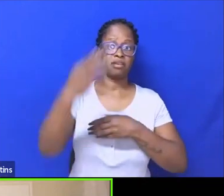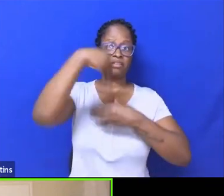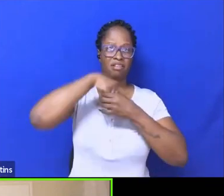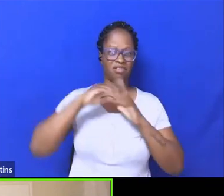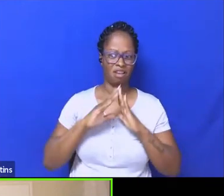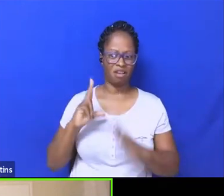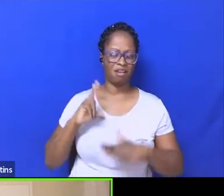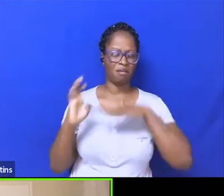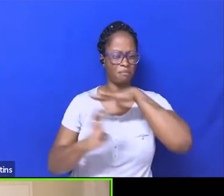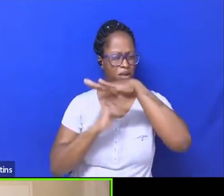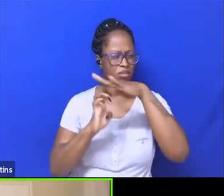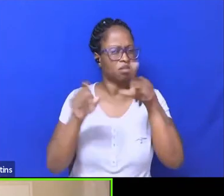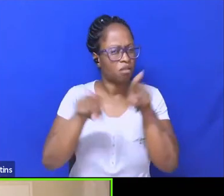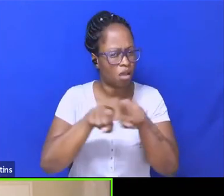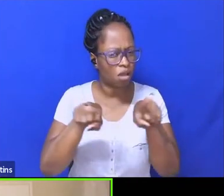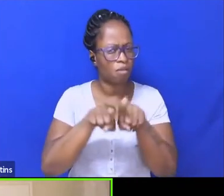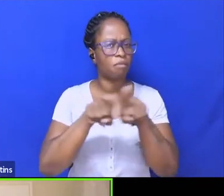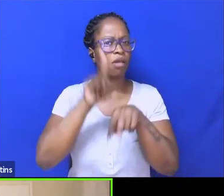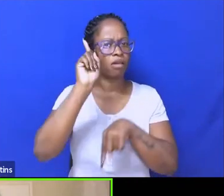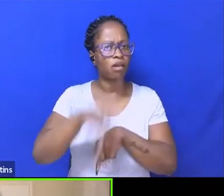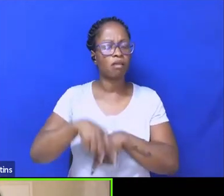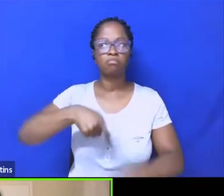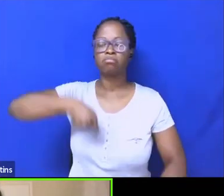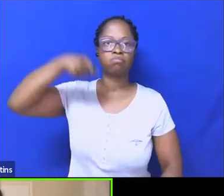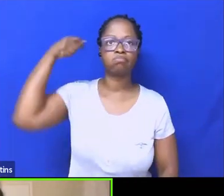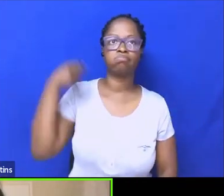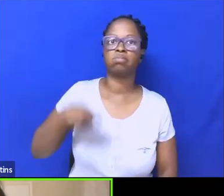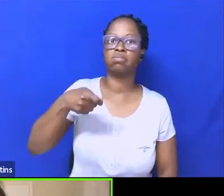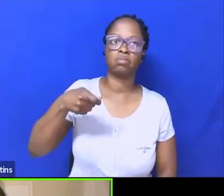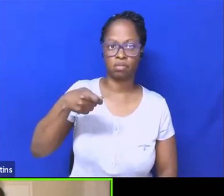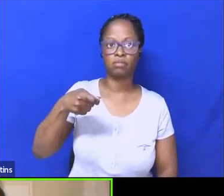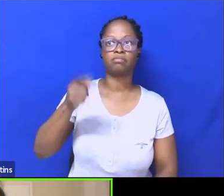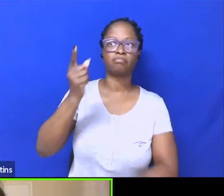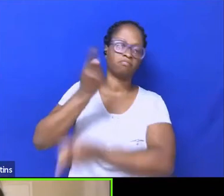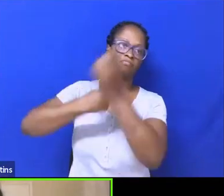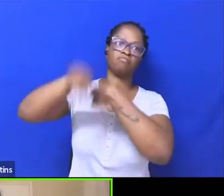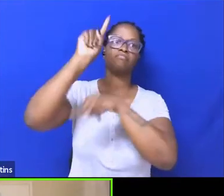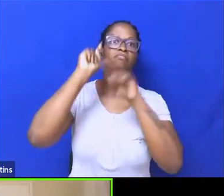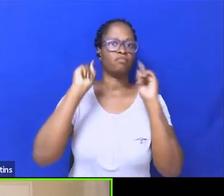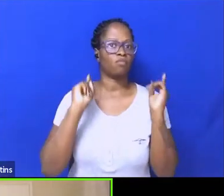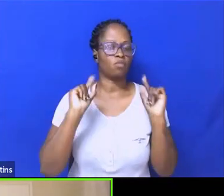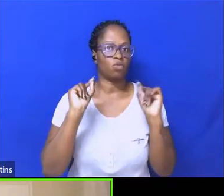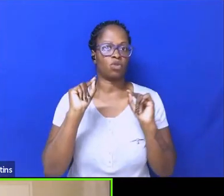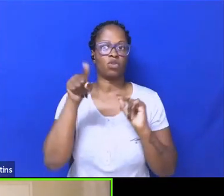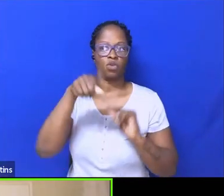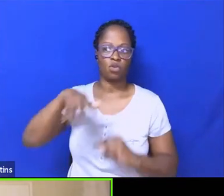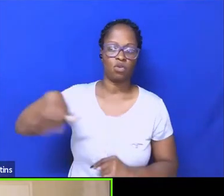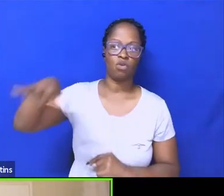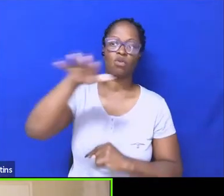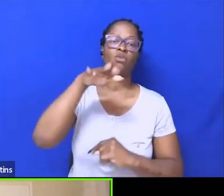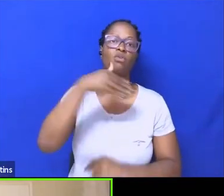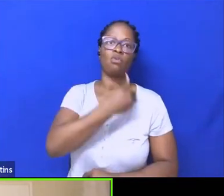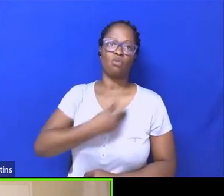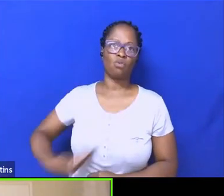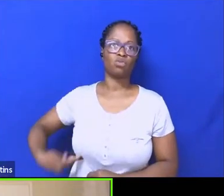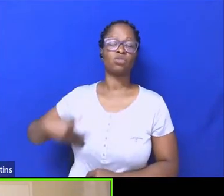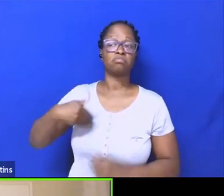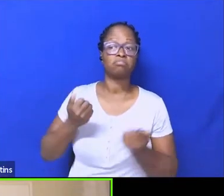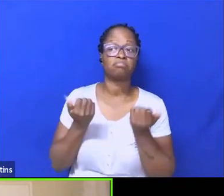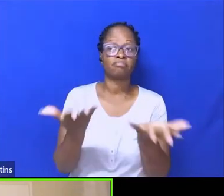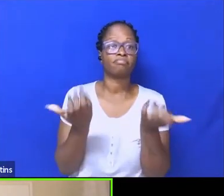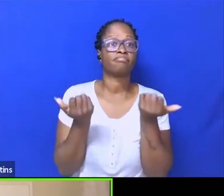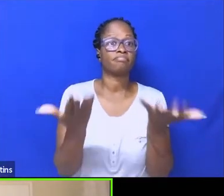la exigencia convertir a Estado en un garante del derecho a vida libre de violencia patriarcal contra mujeres